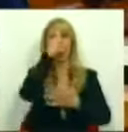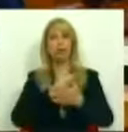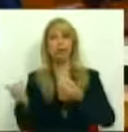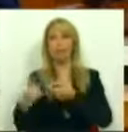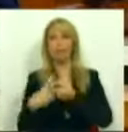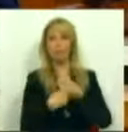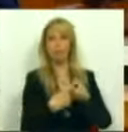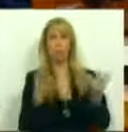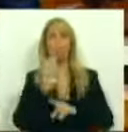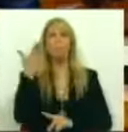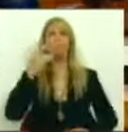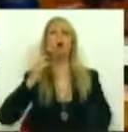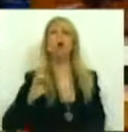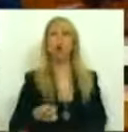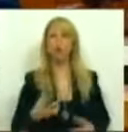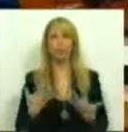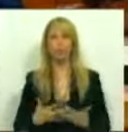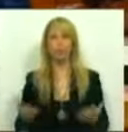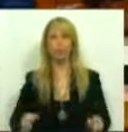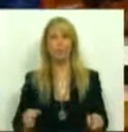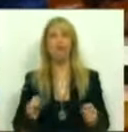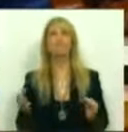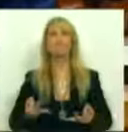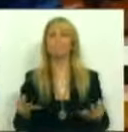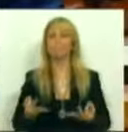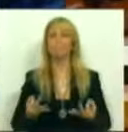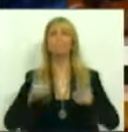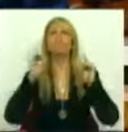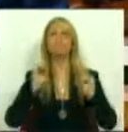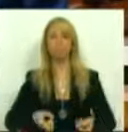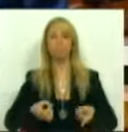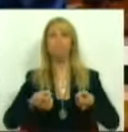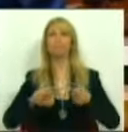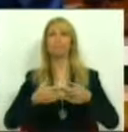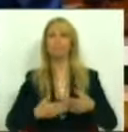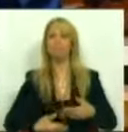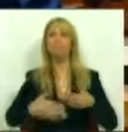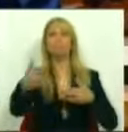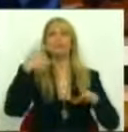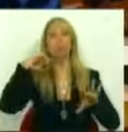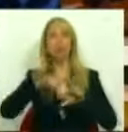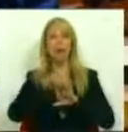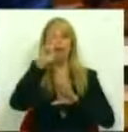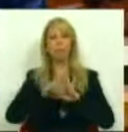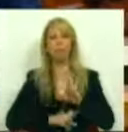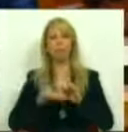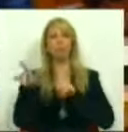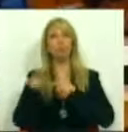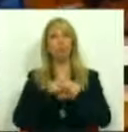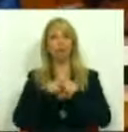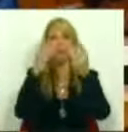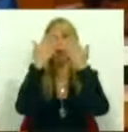O principal dos quais foi, sem dúvida, o processo de implantação e aprofundamento de regimes políticos